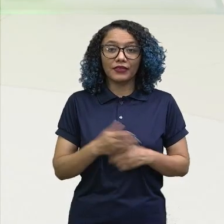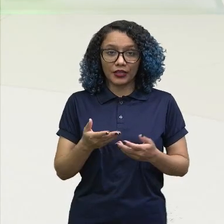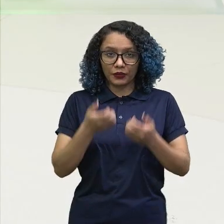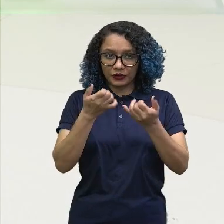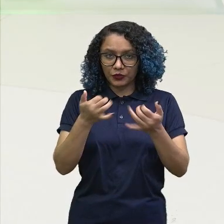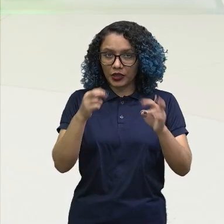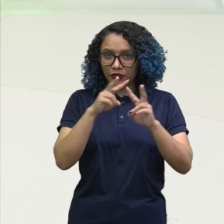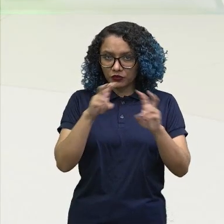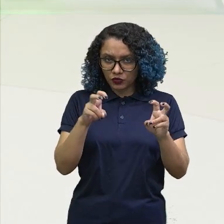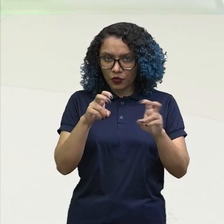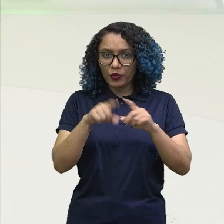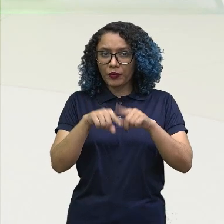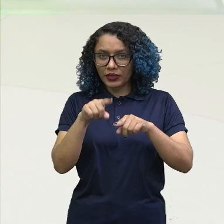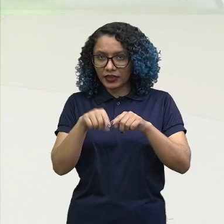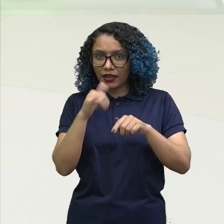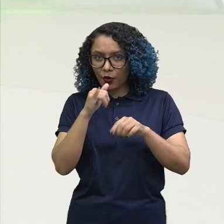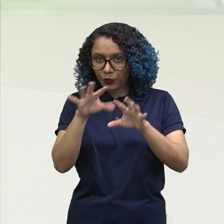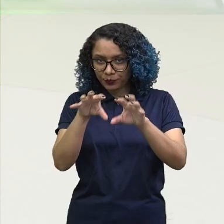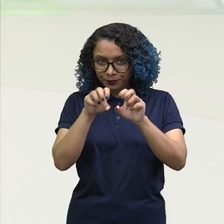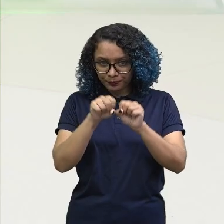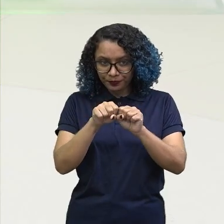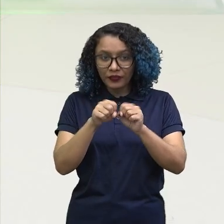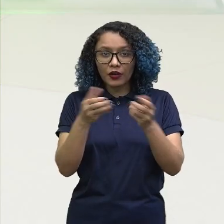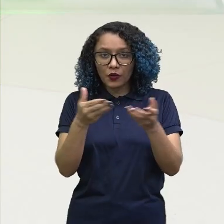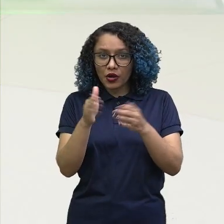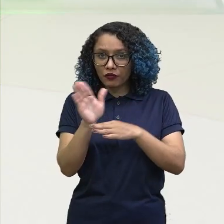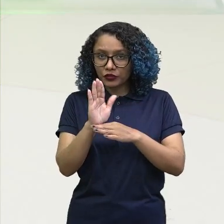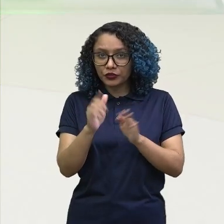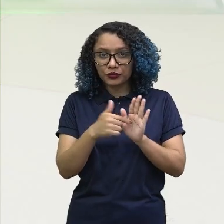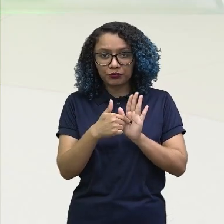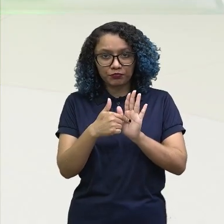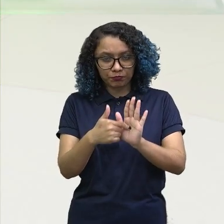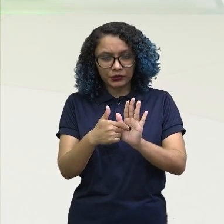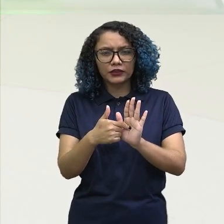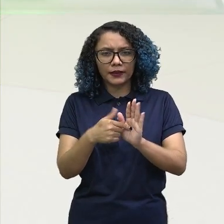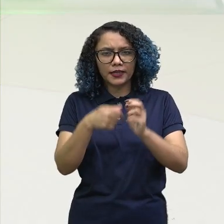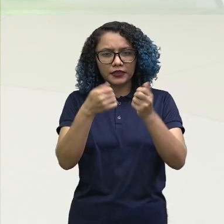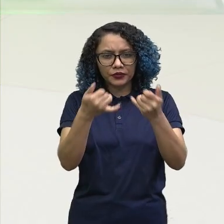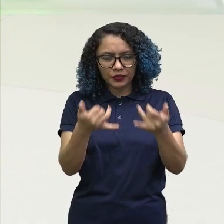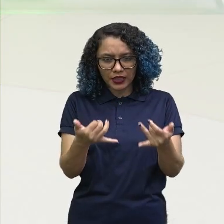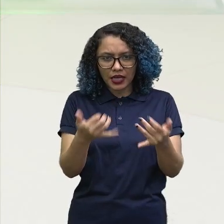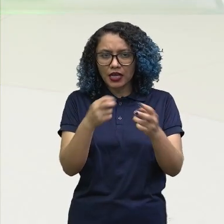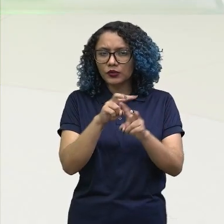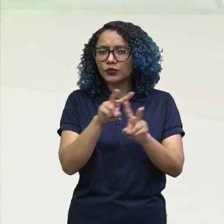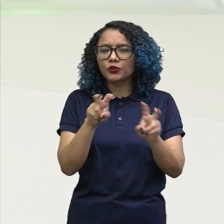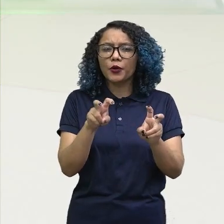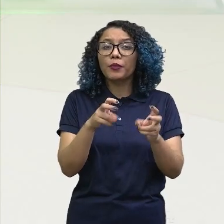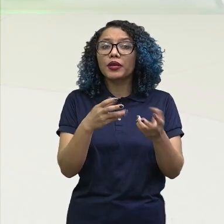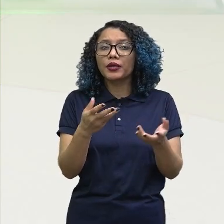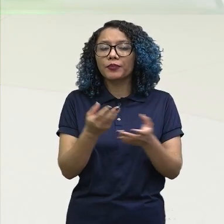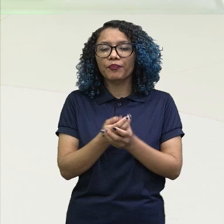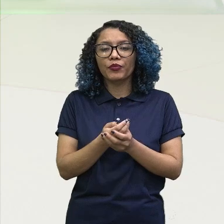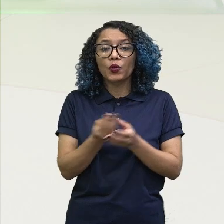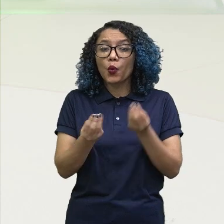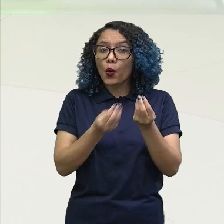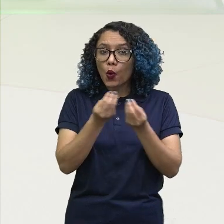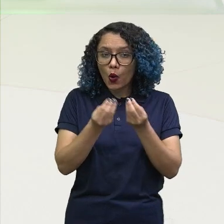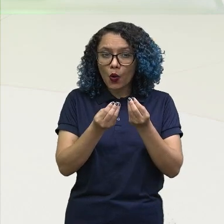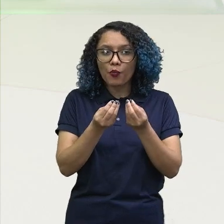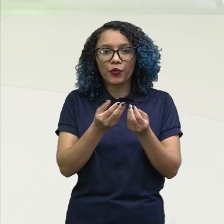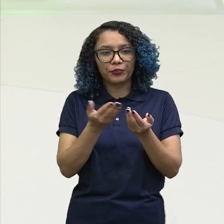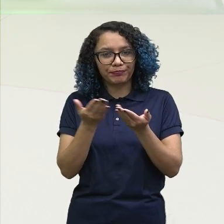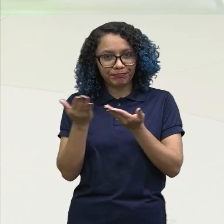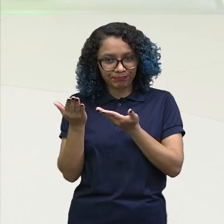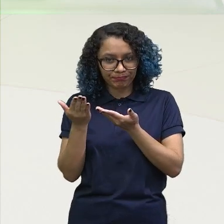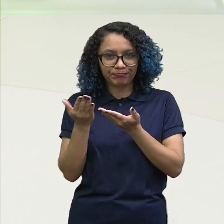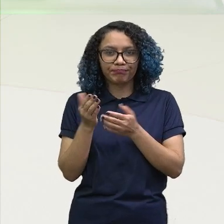do receptor, trago para você um vídeo que fala e mostra para você o receptor. Vamos